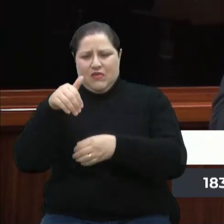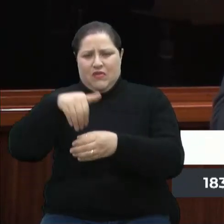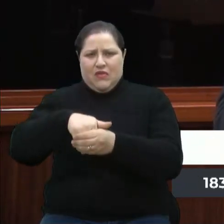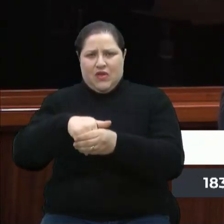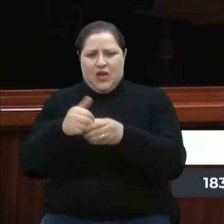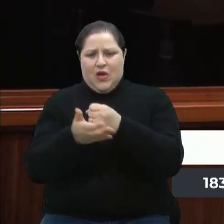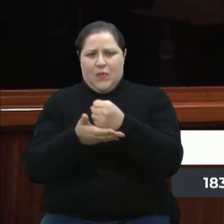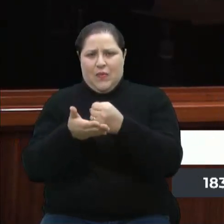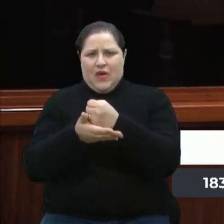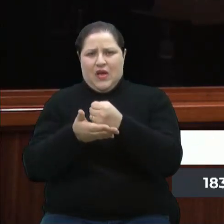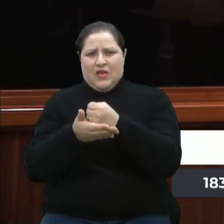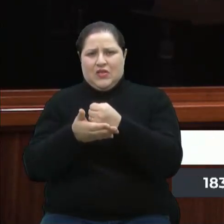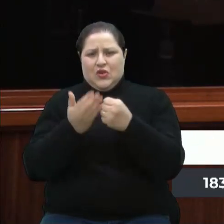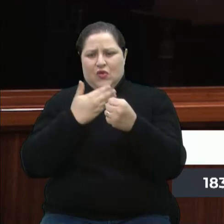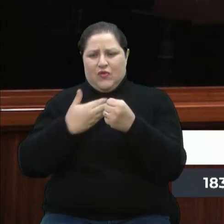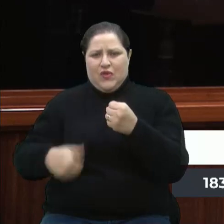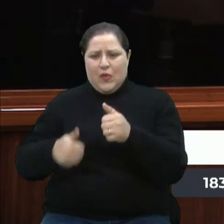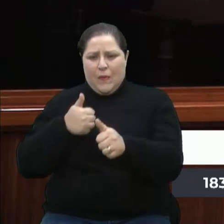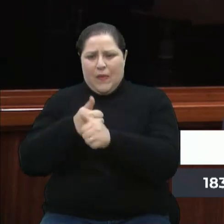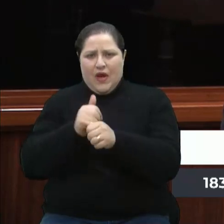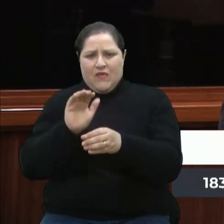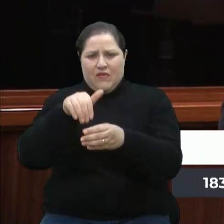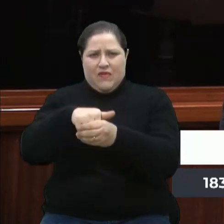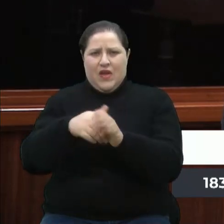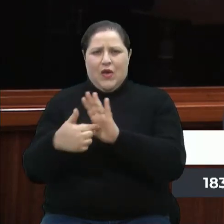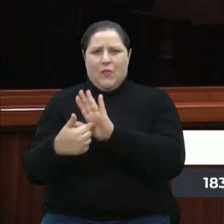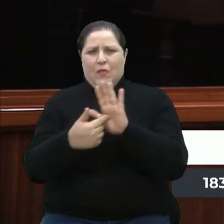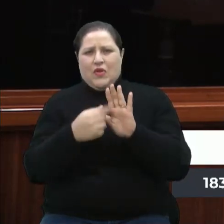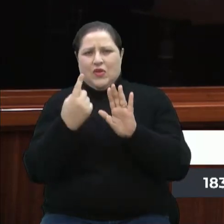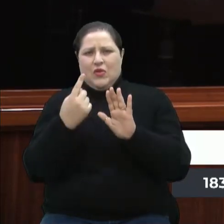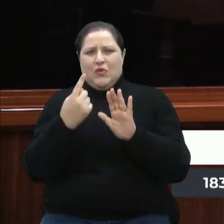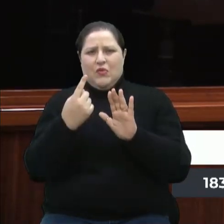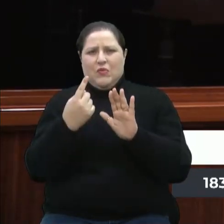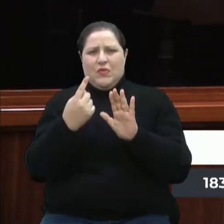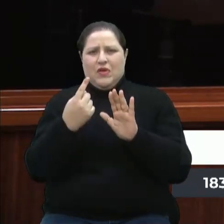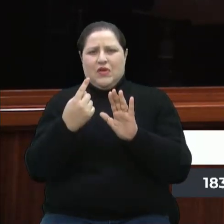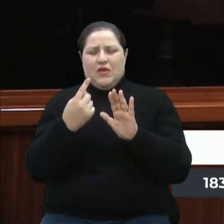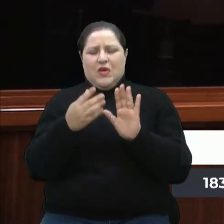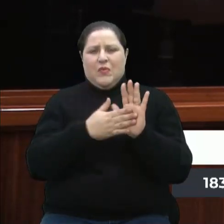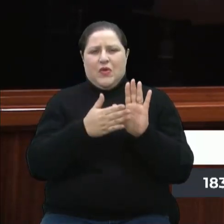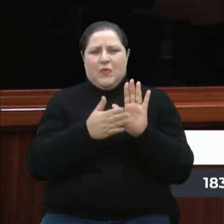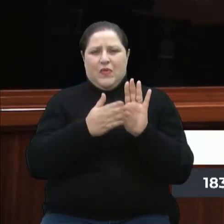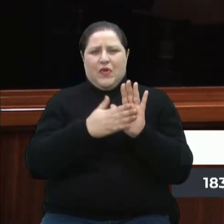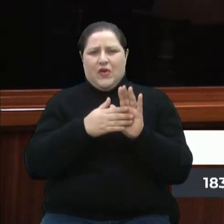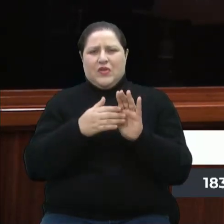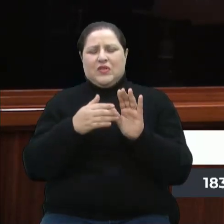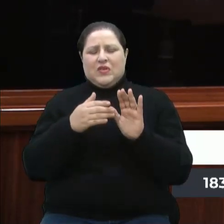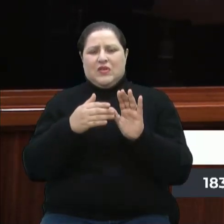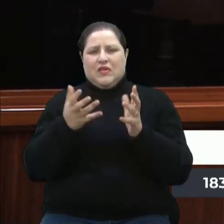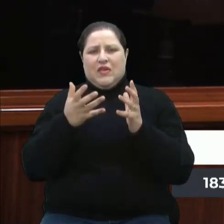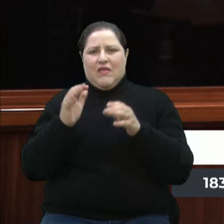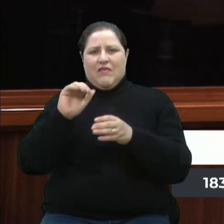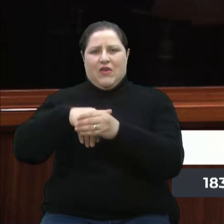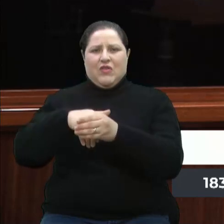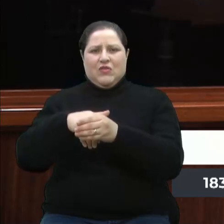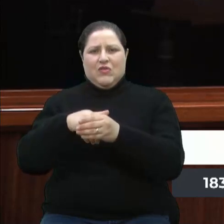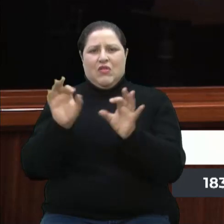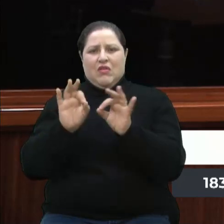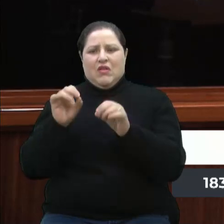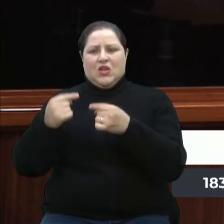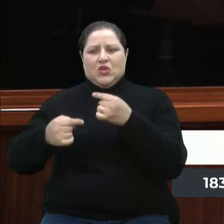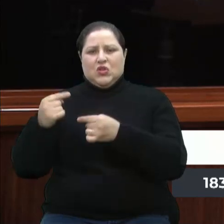do governo precisou estar na véspera da eleição para apresentar uma medida eleitoreira, quando não discute a política de